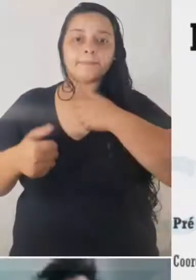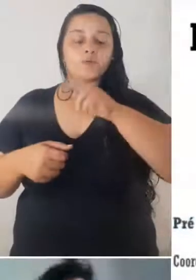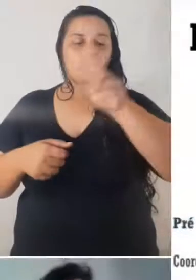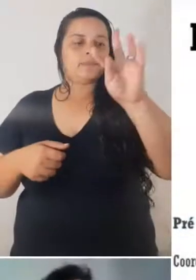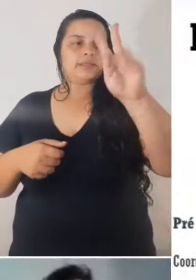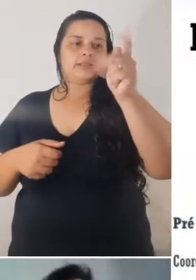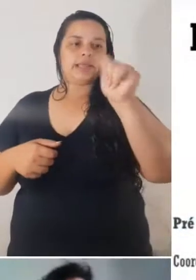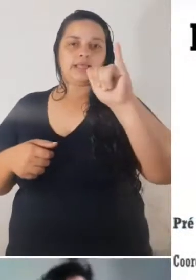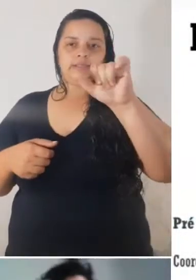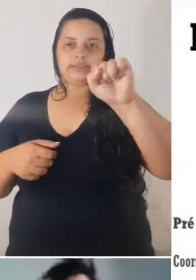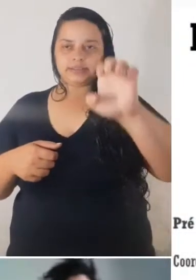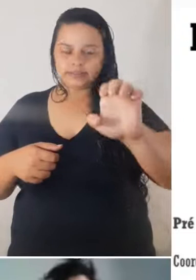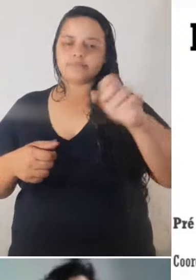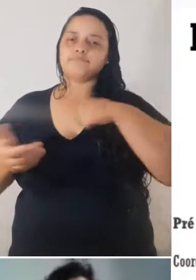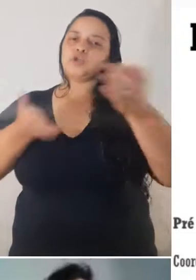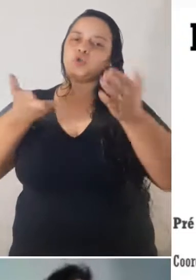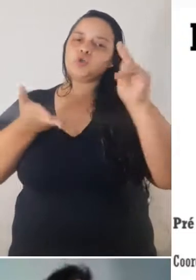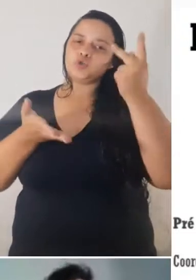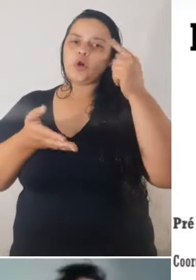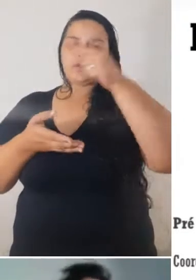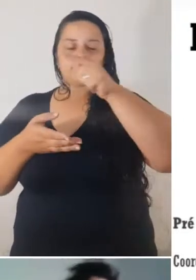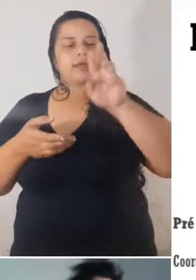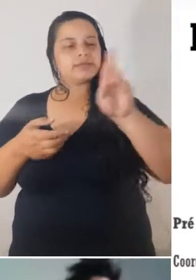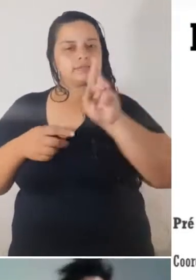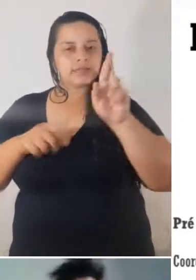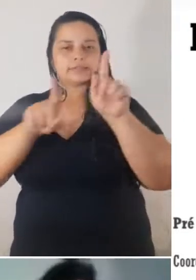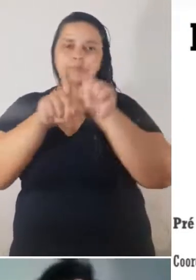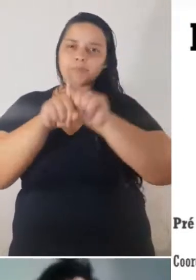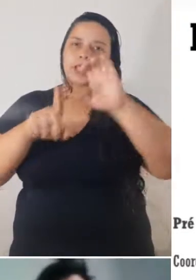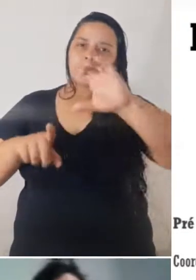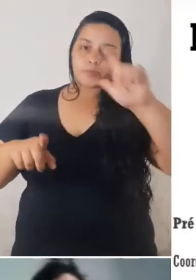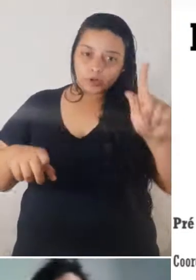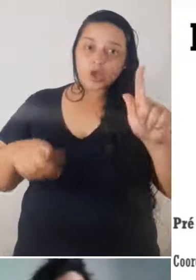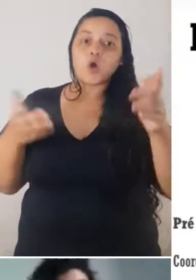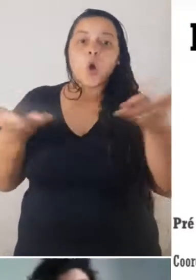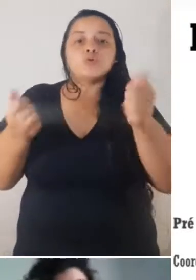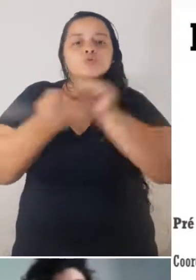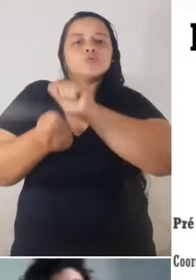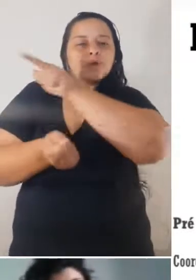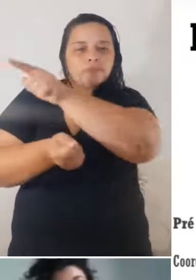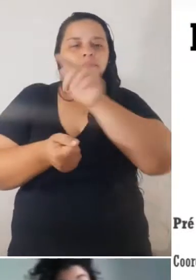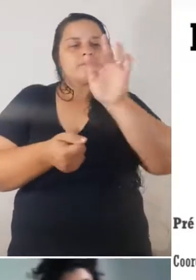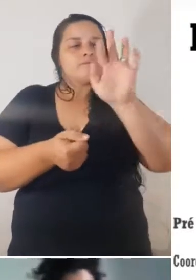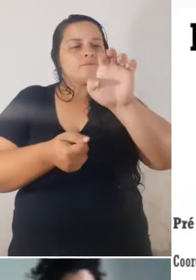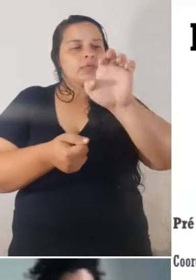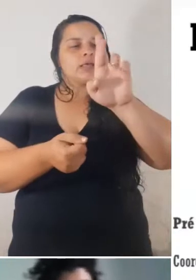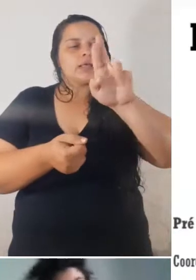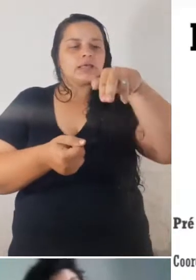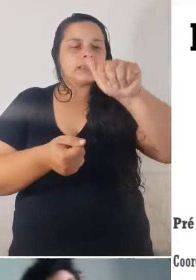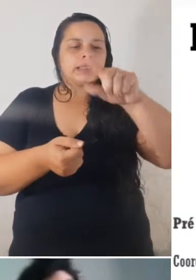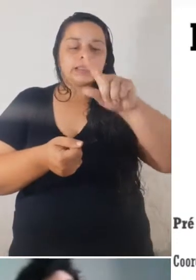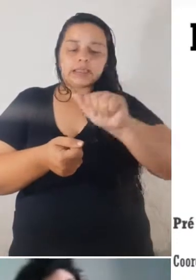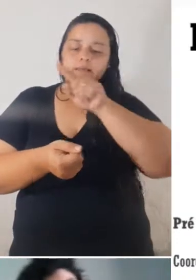Olá, gente, tudo bem? Eu sou Thaís Monteiro, mediadora de História dos Polos de Resende e Campo Grande, e estou aqui hoje com vocês, junto da também mediadora de